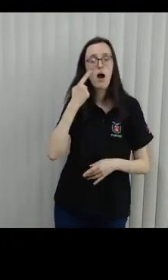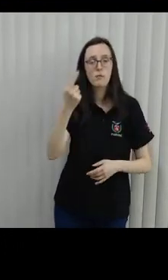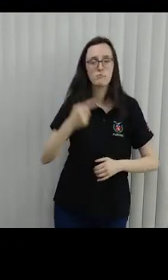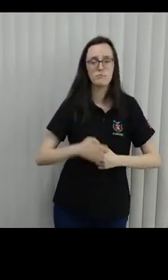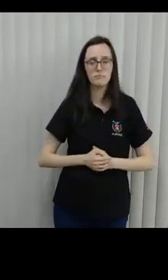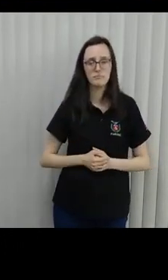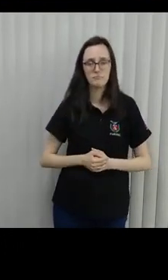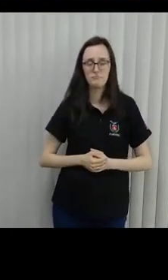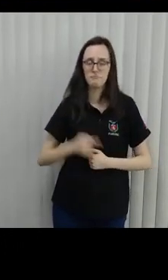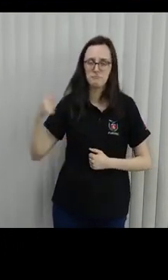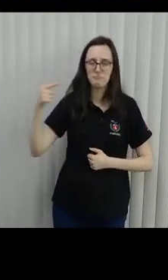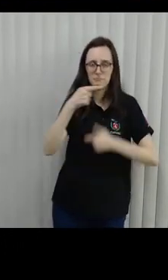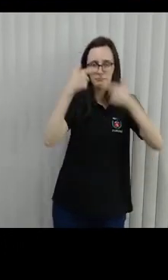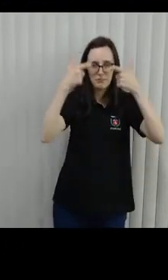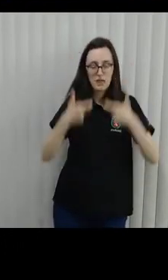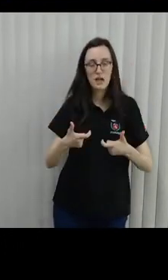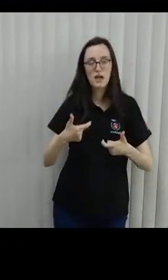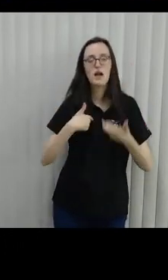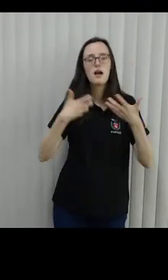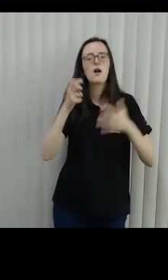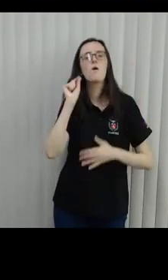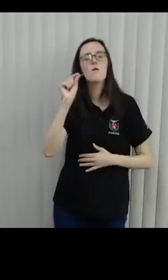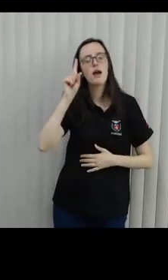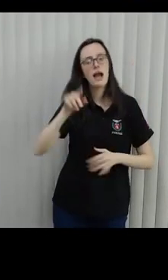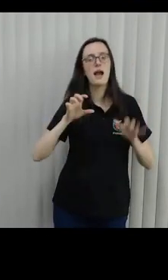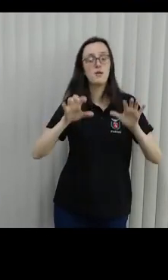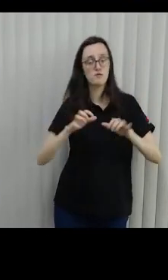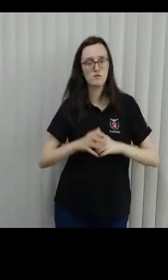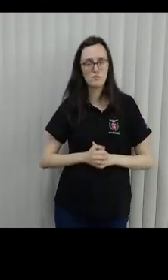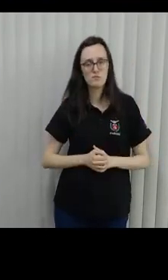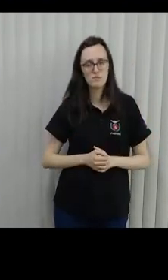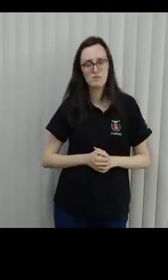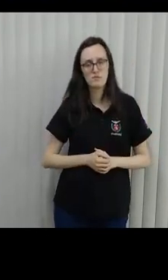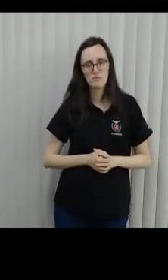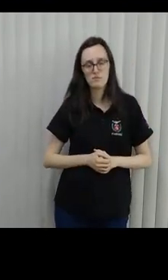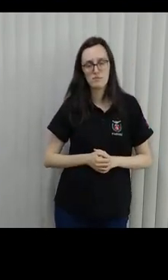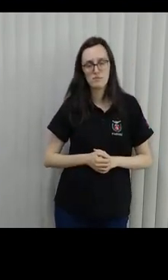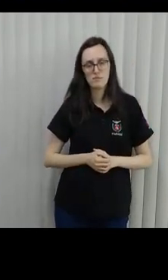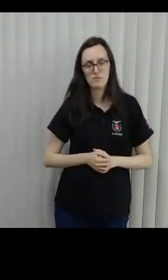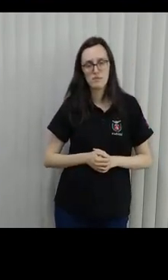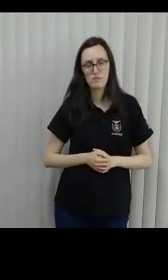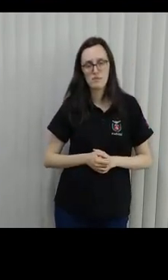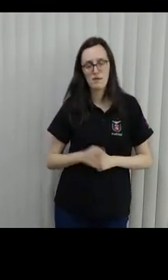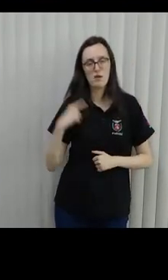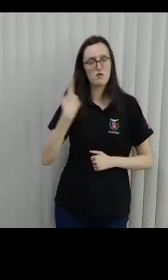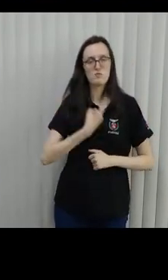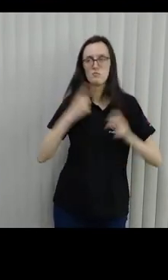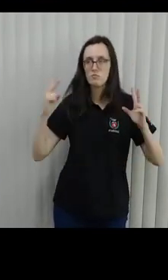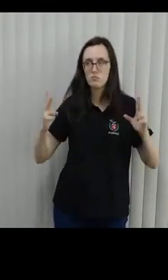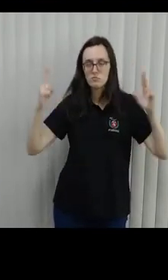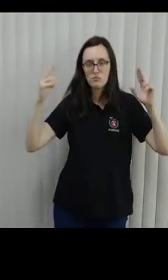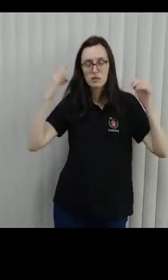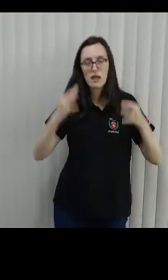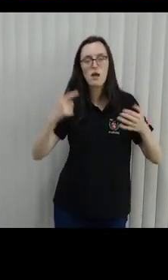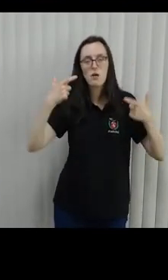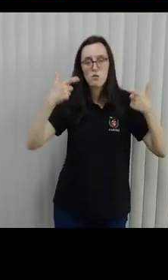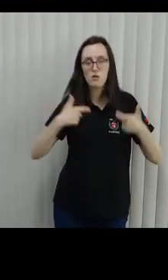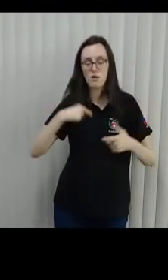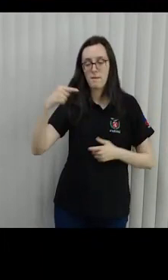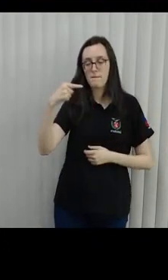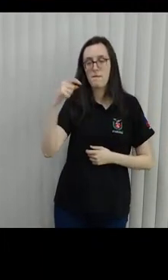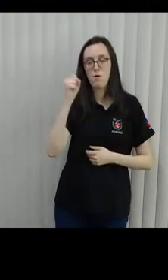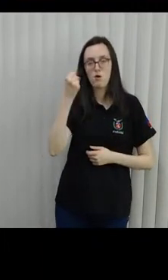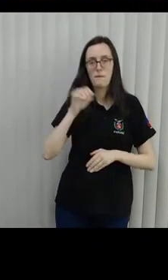acontecer. Ele vai vir para cá. O que eu quero que faça? Eu quero que aconteça isso, ó. Que o nosso cenário vá para esse lado. Pra mova menos 8